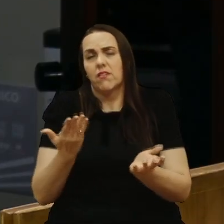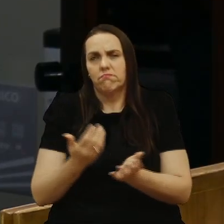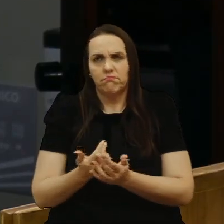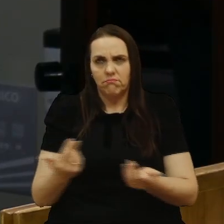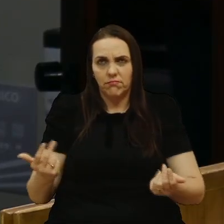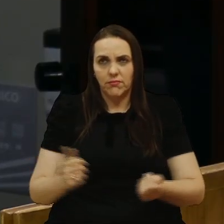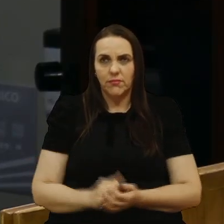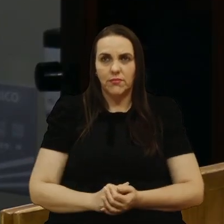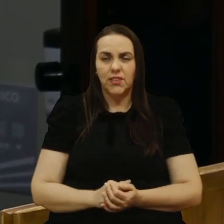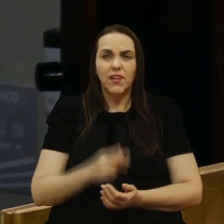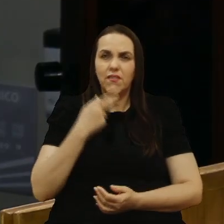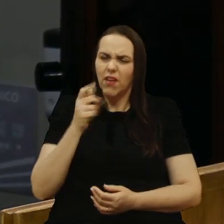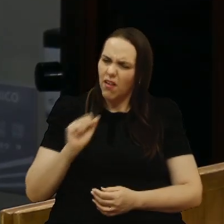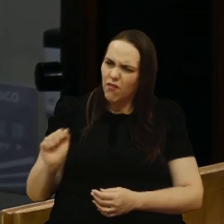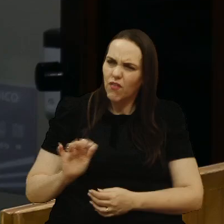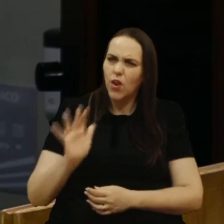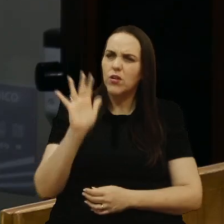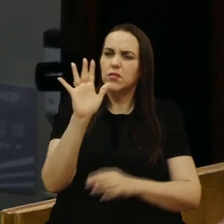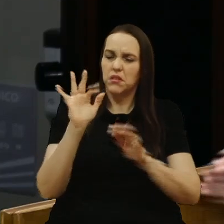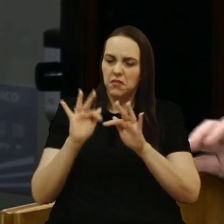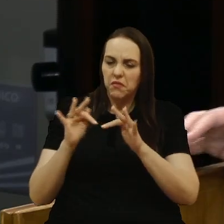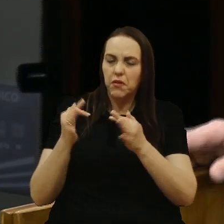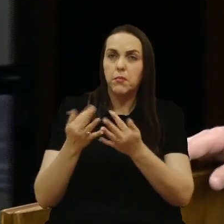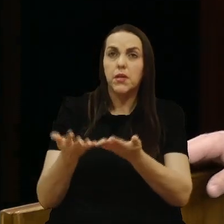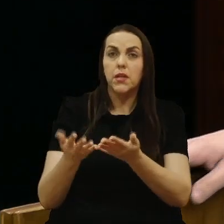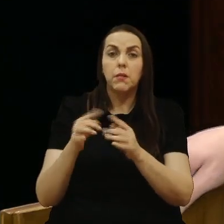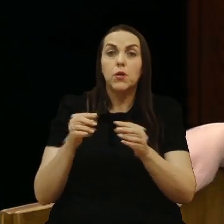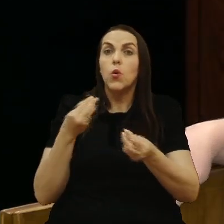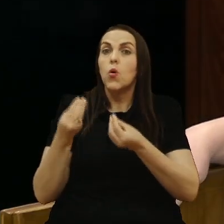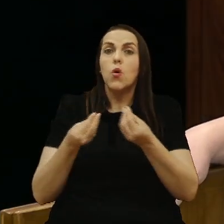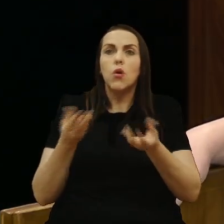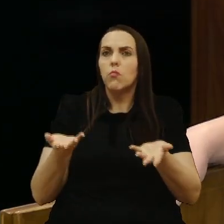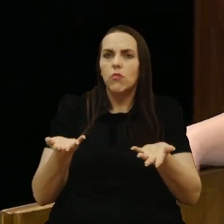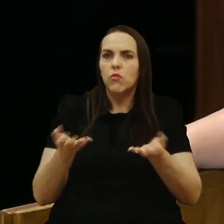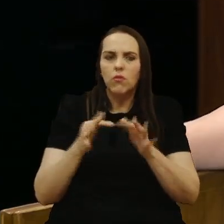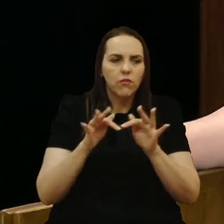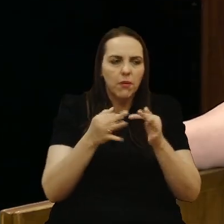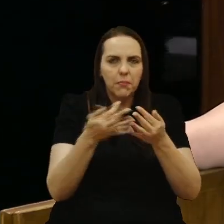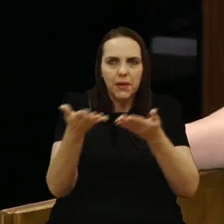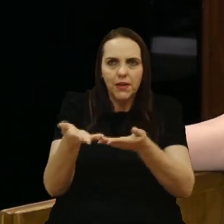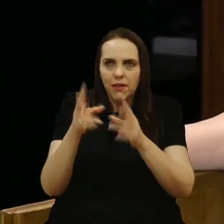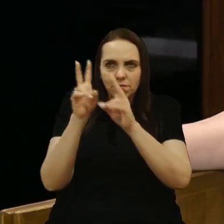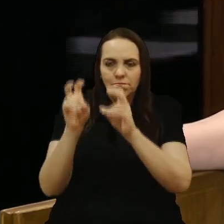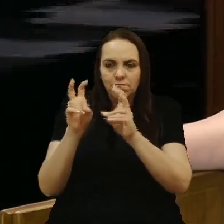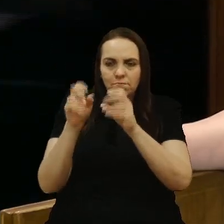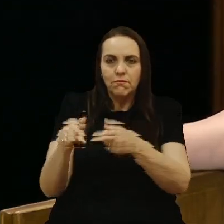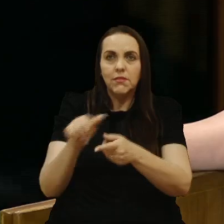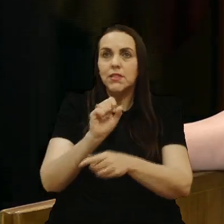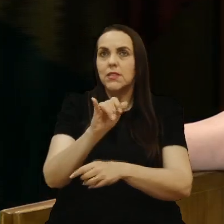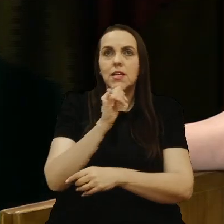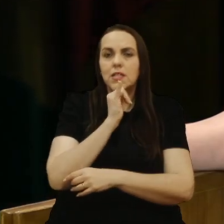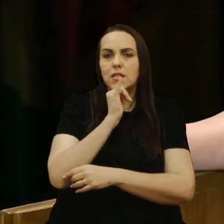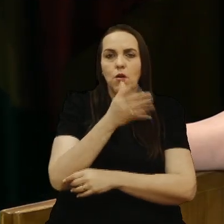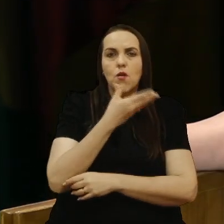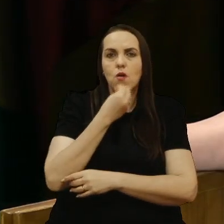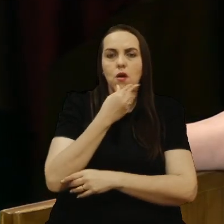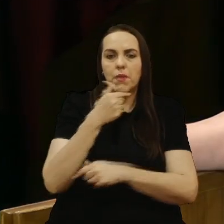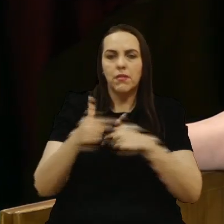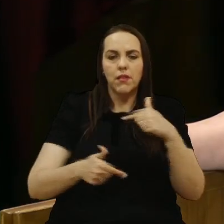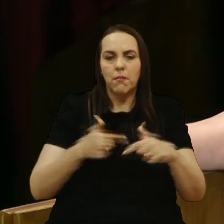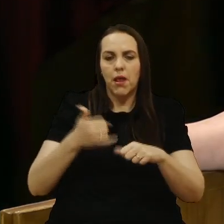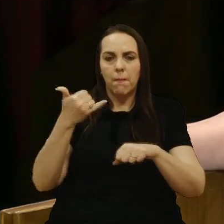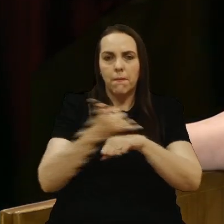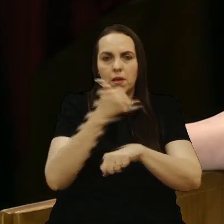Fala-se tanto em valorizar a família, mas como falar em família se, por exemplo, um homem que trabalha na metalúrgica